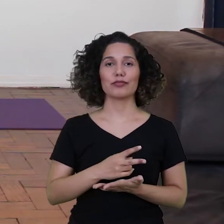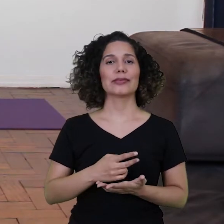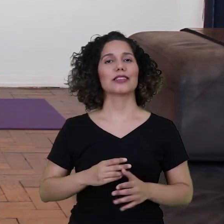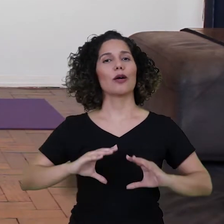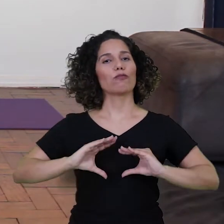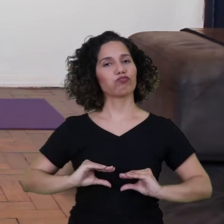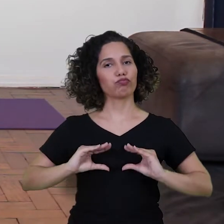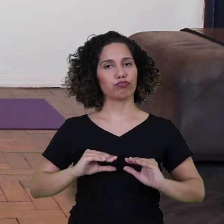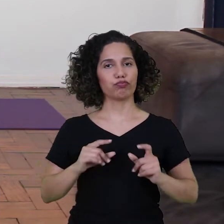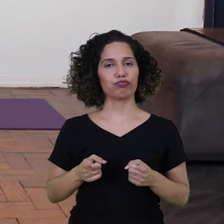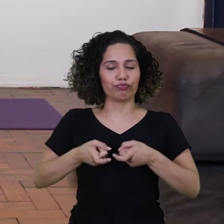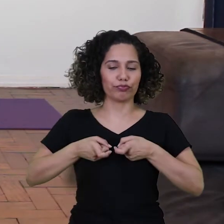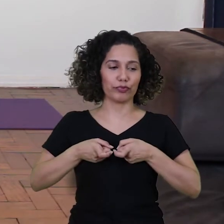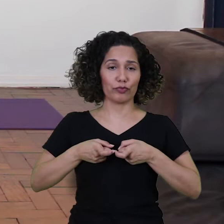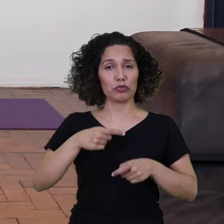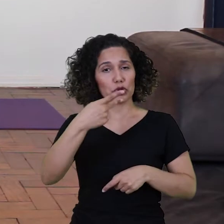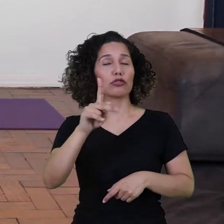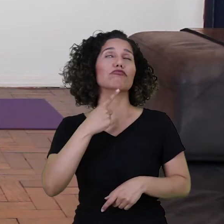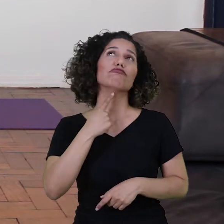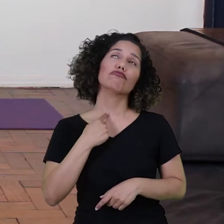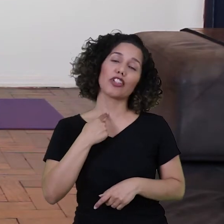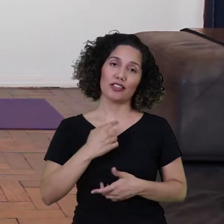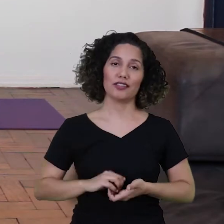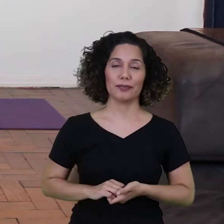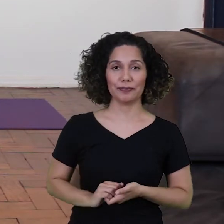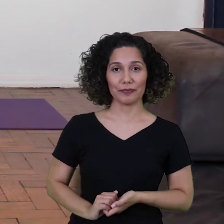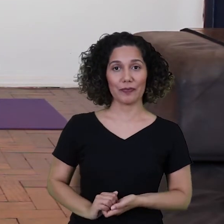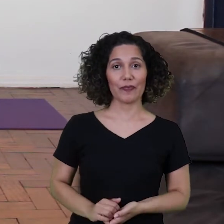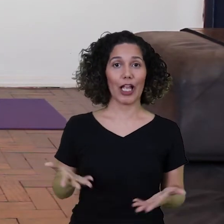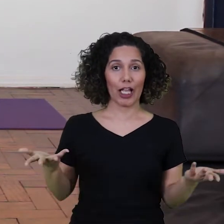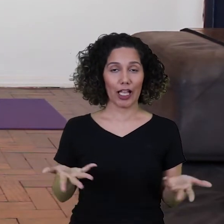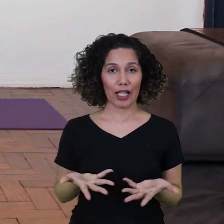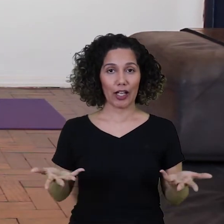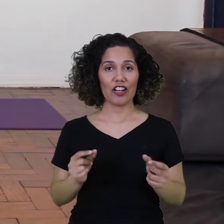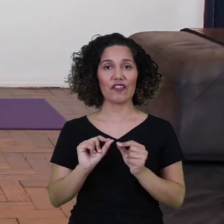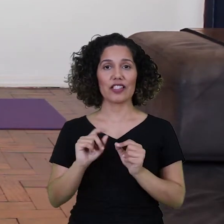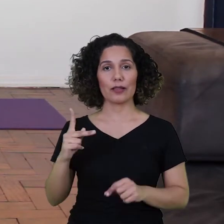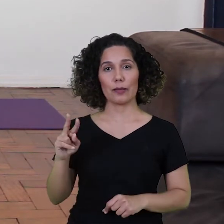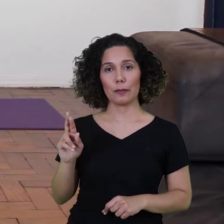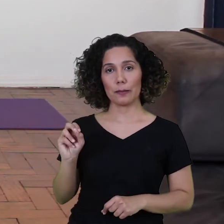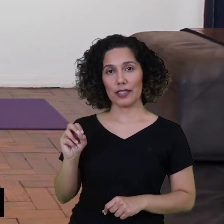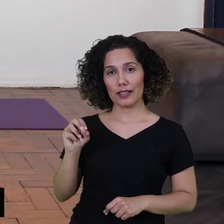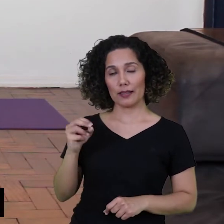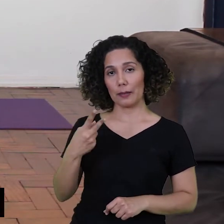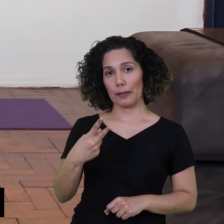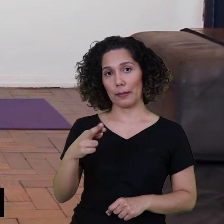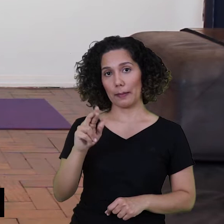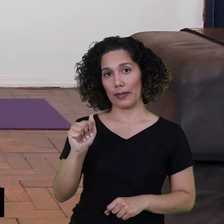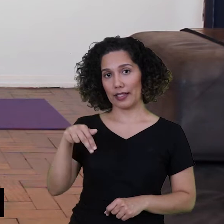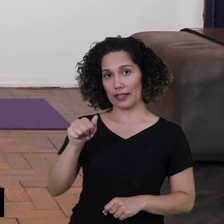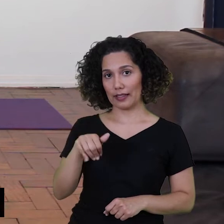postura confortável que você fica, tá? E aí daqui a gente vai fazer um pranayama. Pranayama